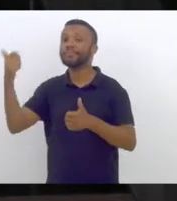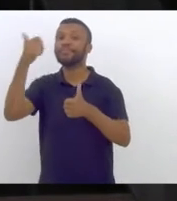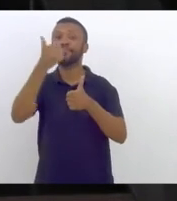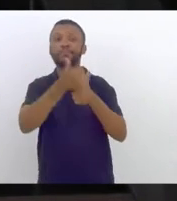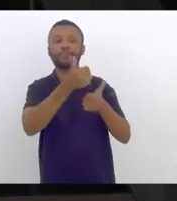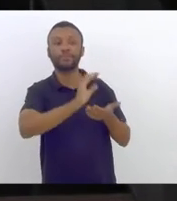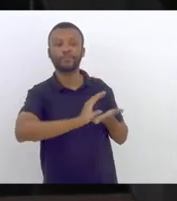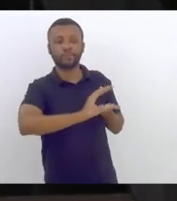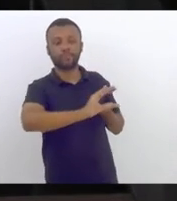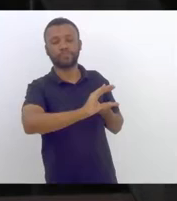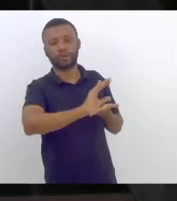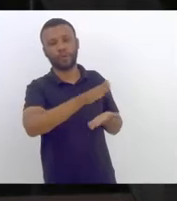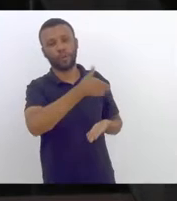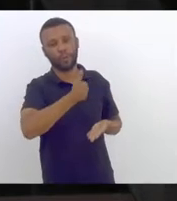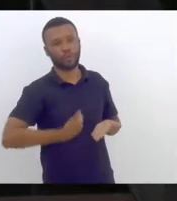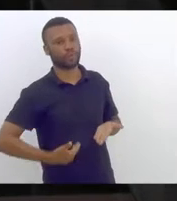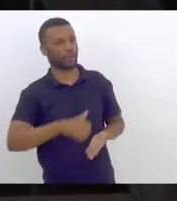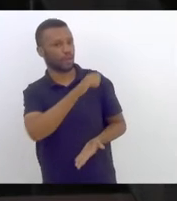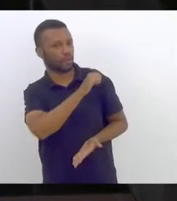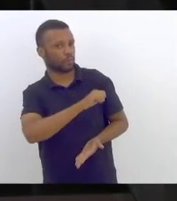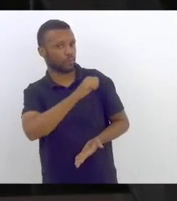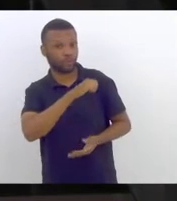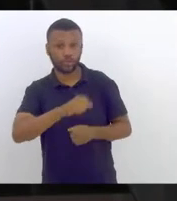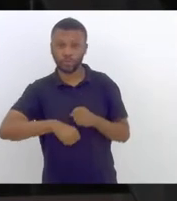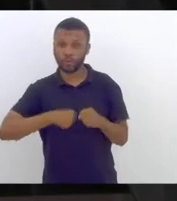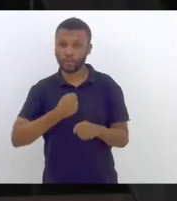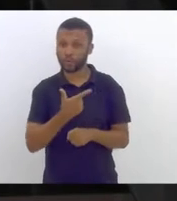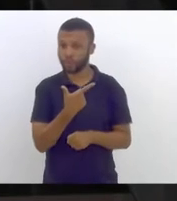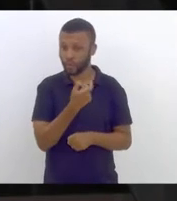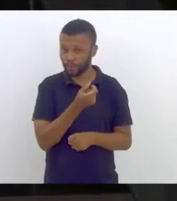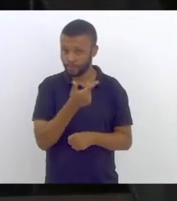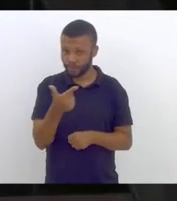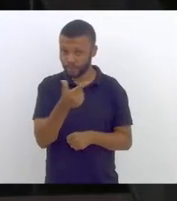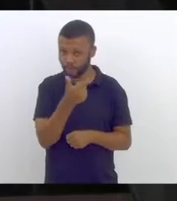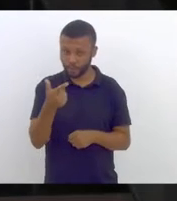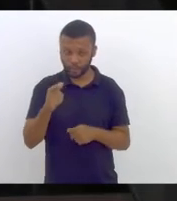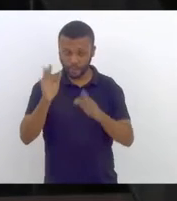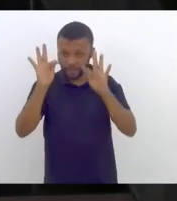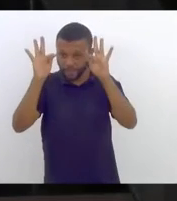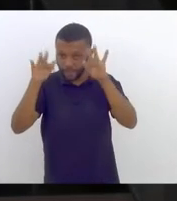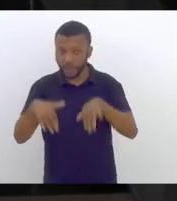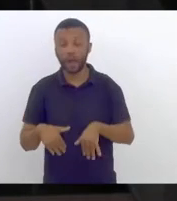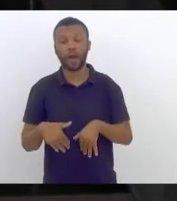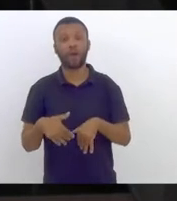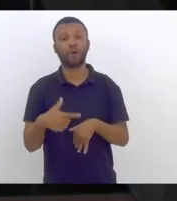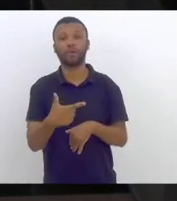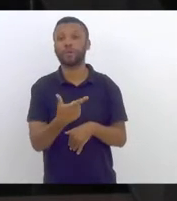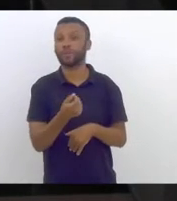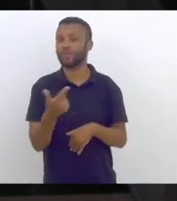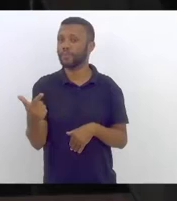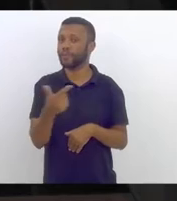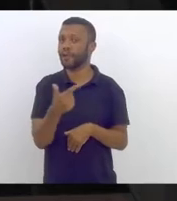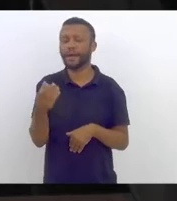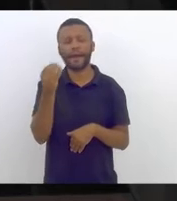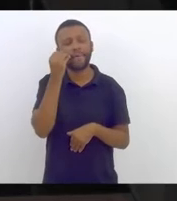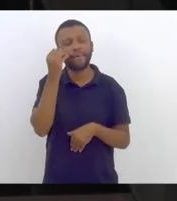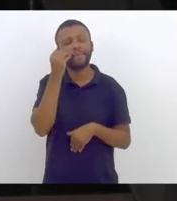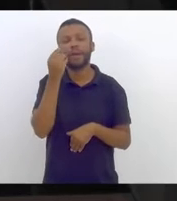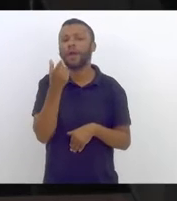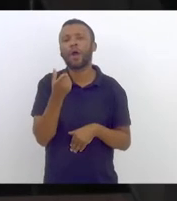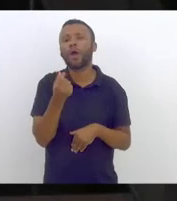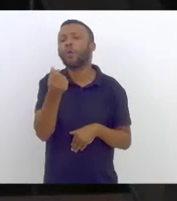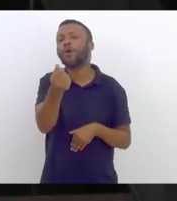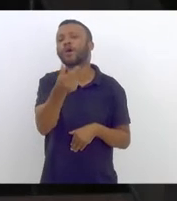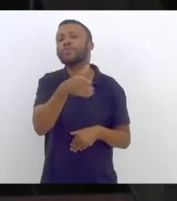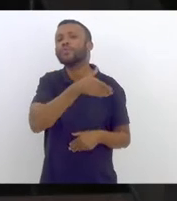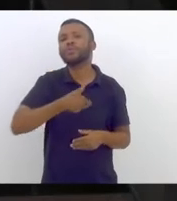Em 2022, depois que fechar 22, ele vai ver quanto o Estado arrecadou